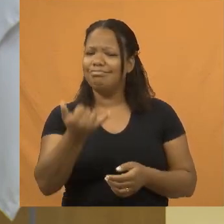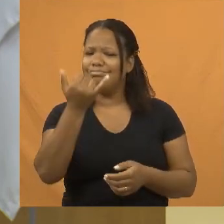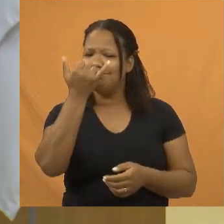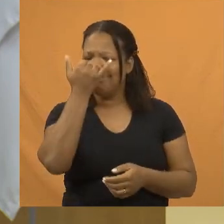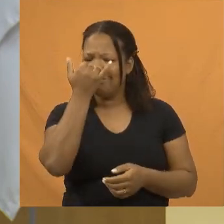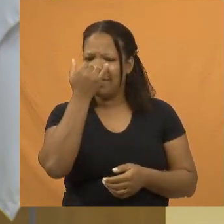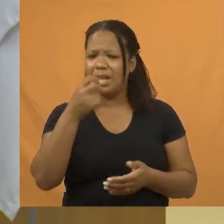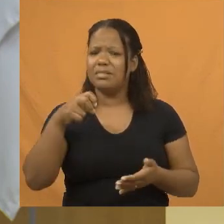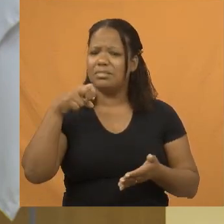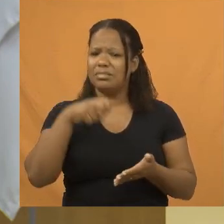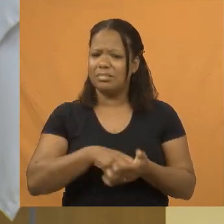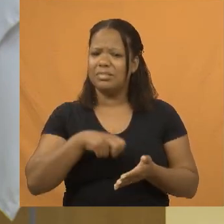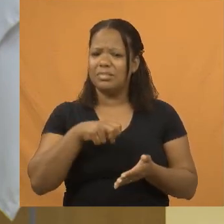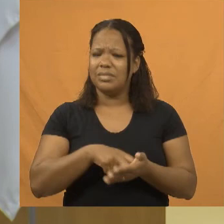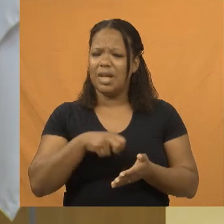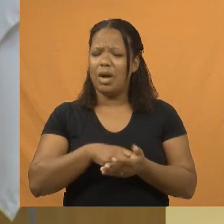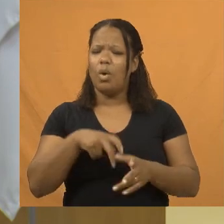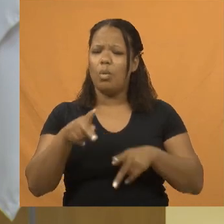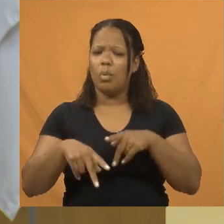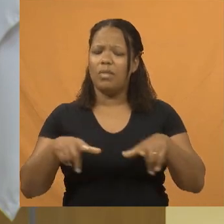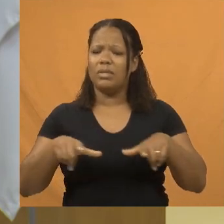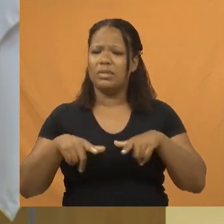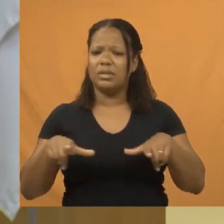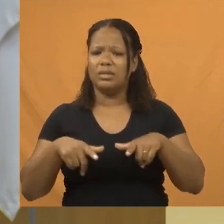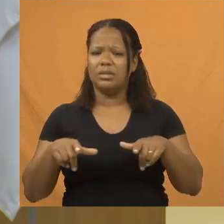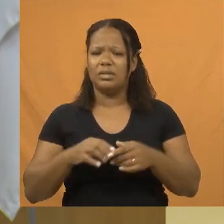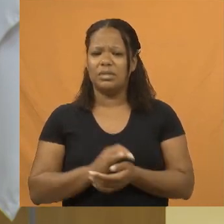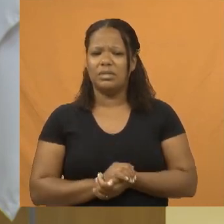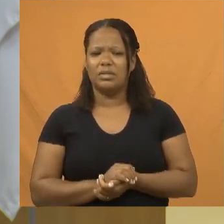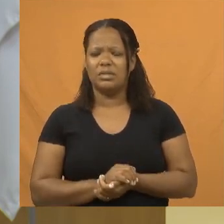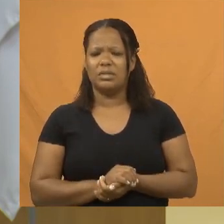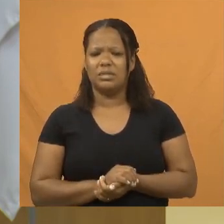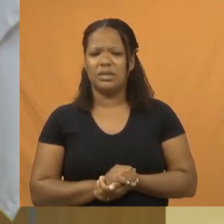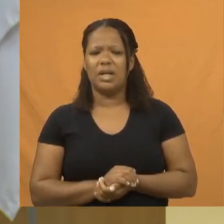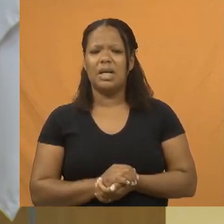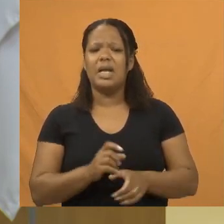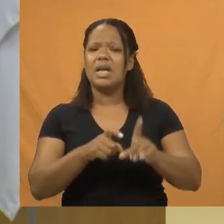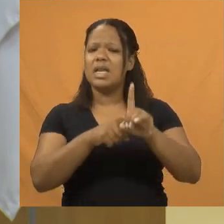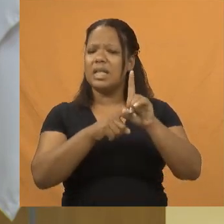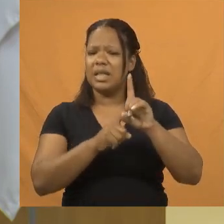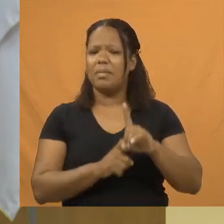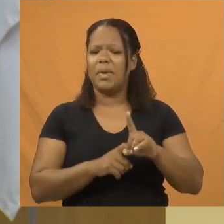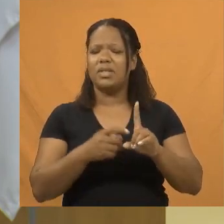para castigar aquele trabalhador que menos tem e que depende da